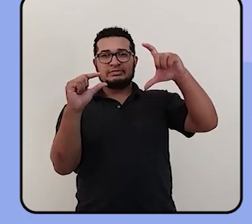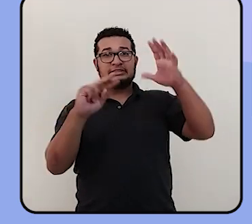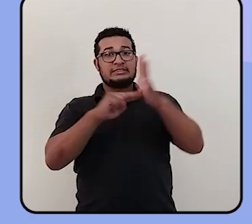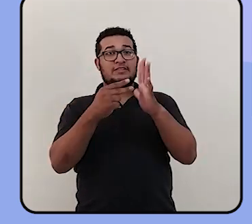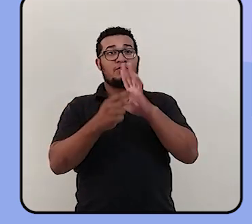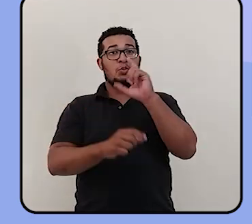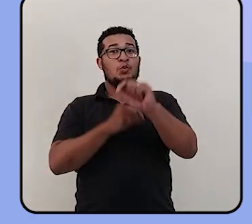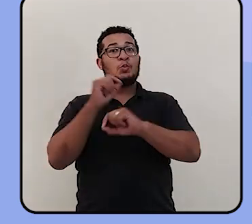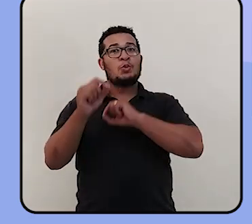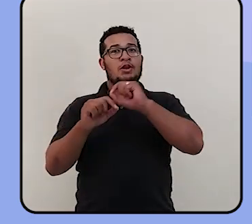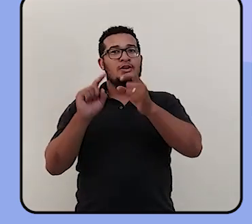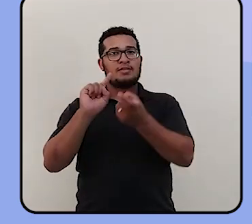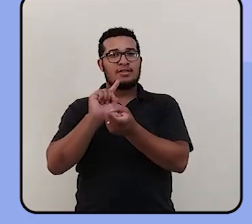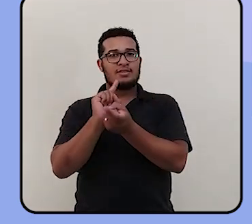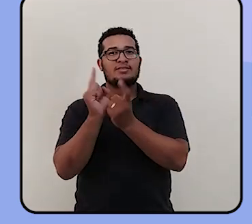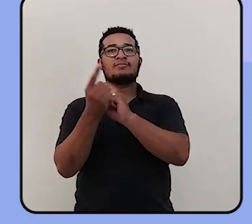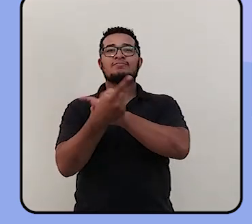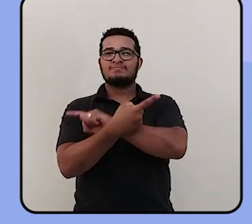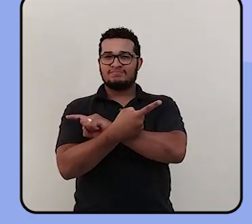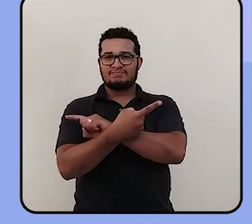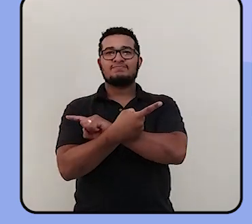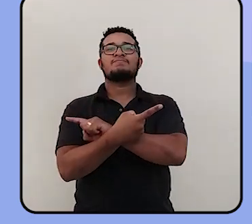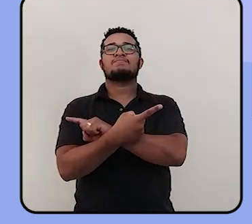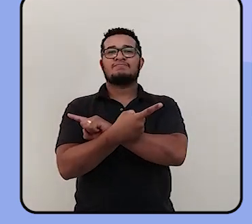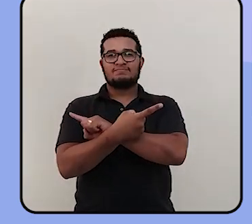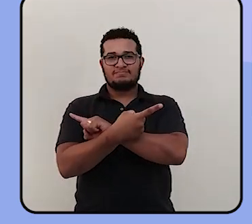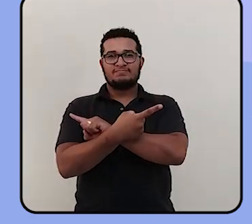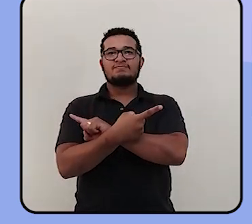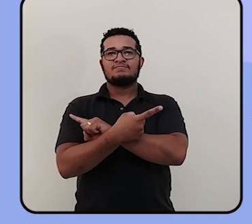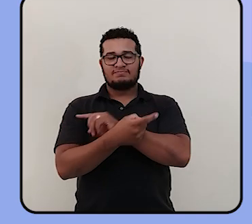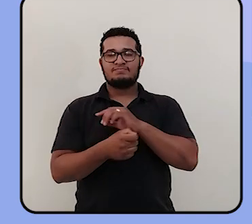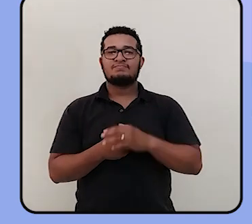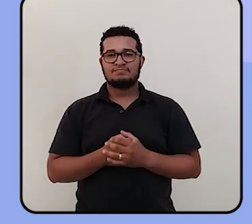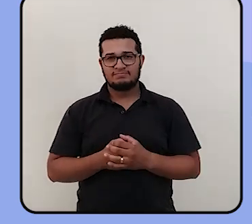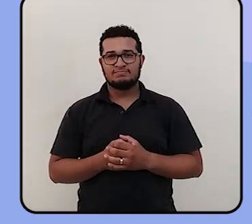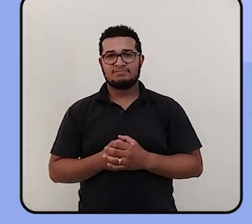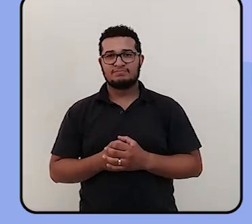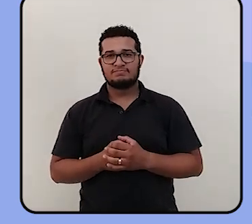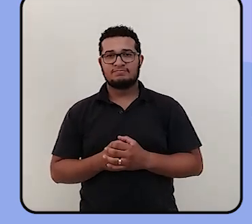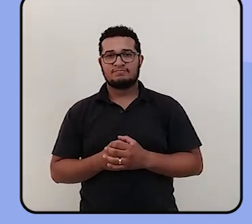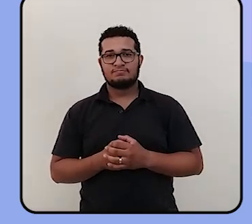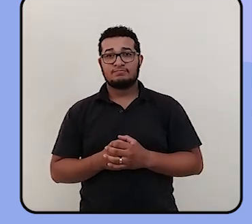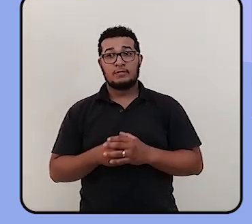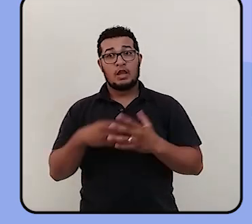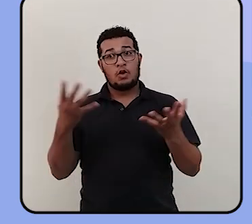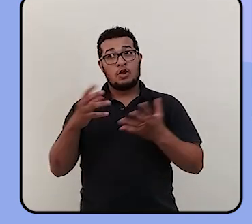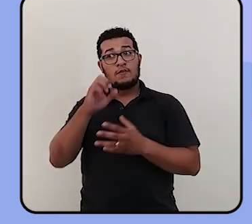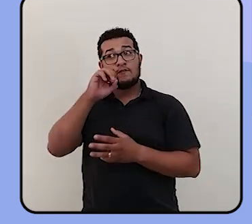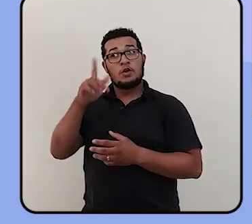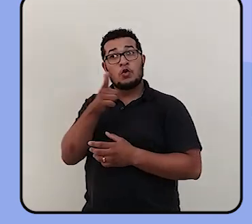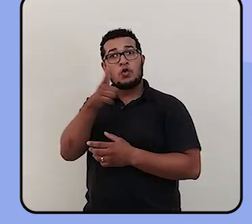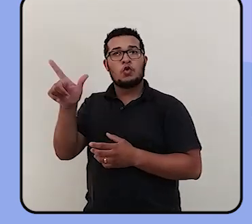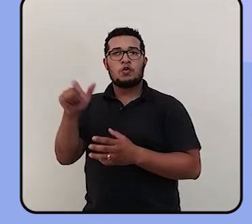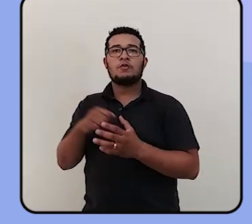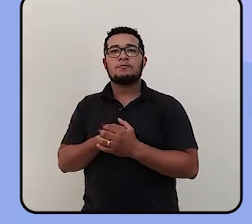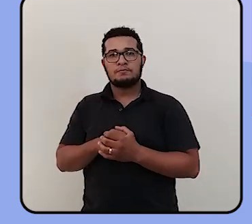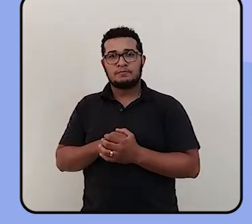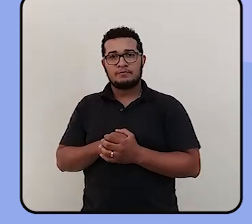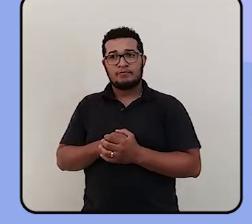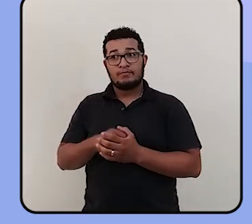sobe, um valor que desce, a grandeza é inversamente proporcional. Vamos ver a